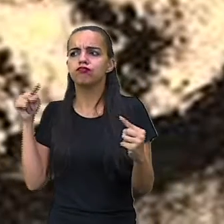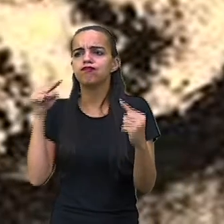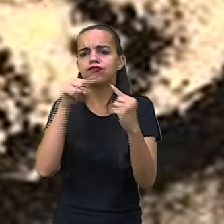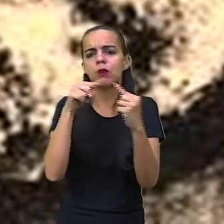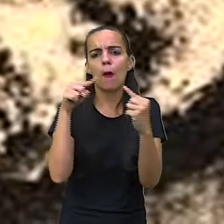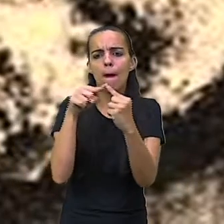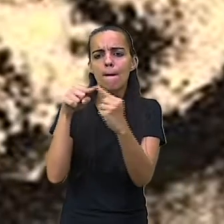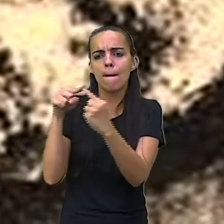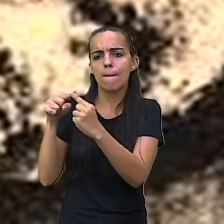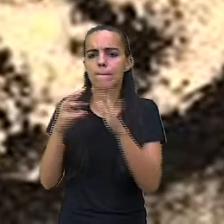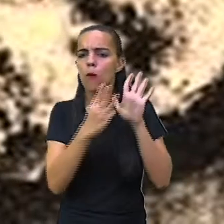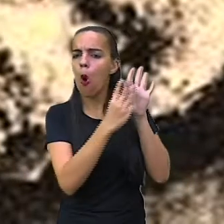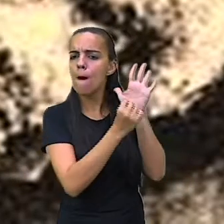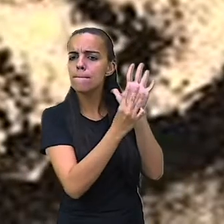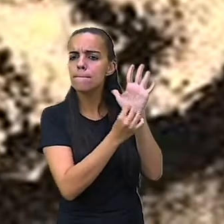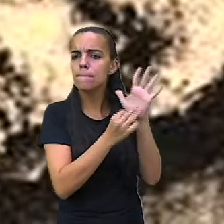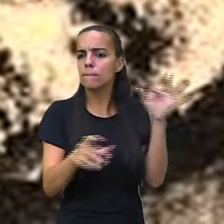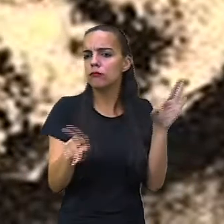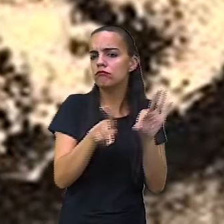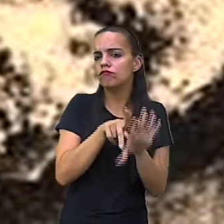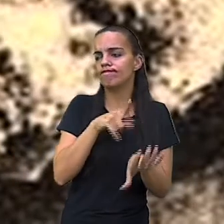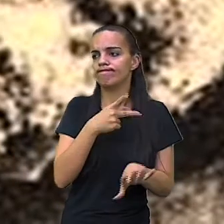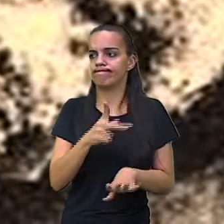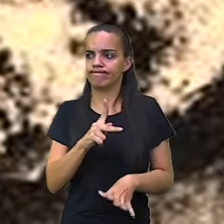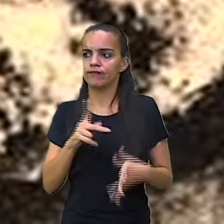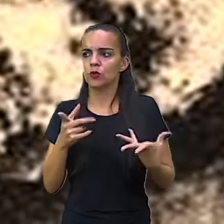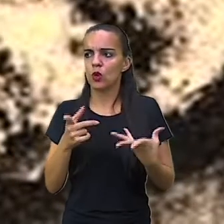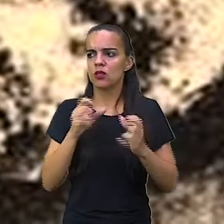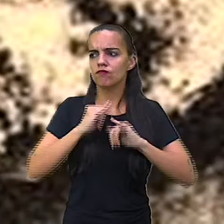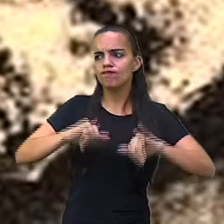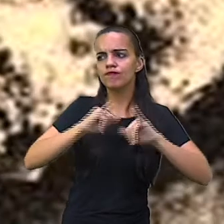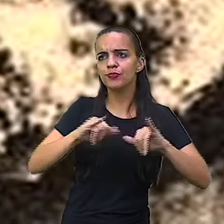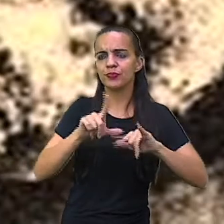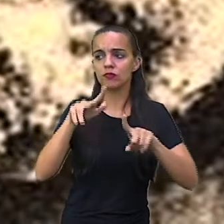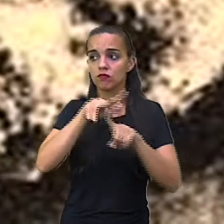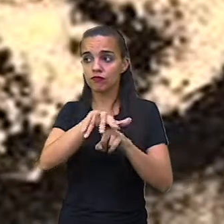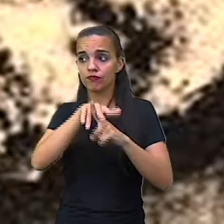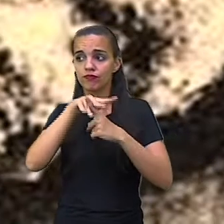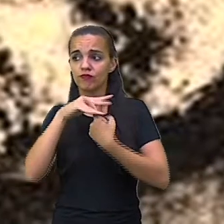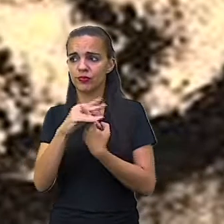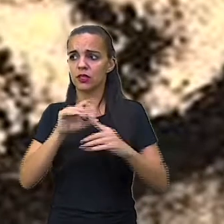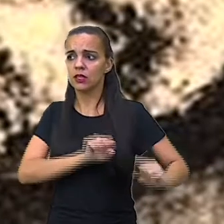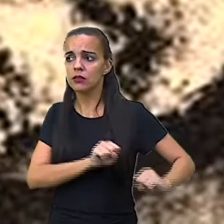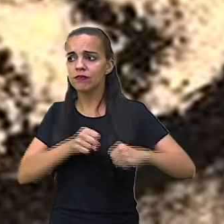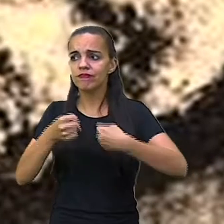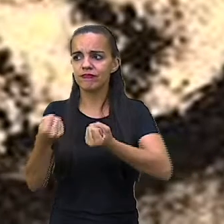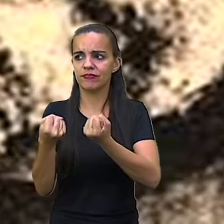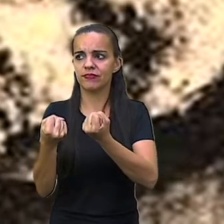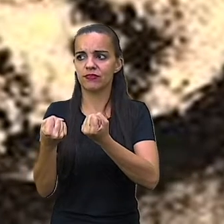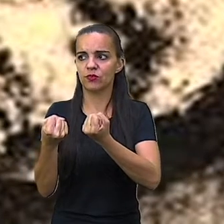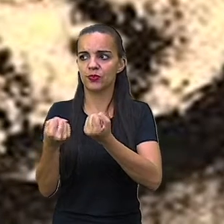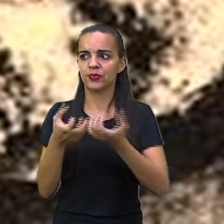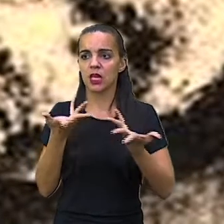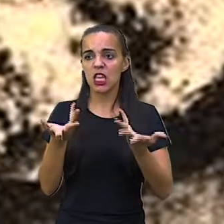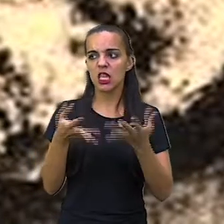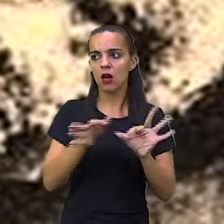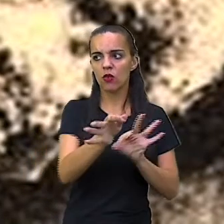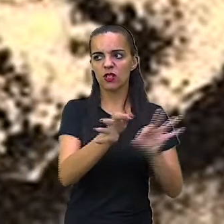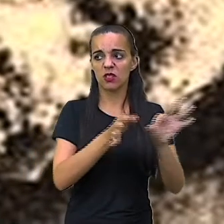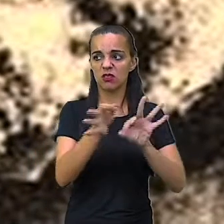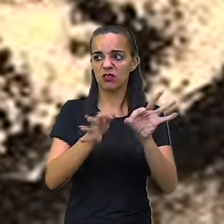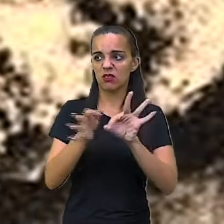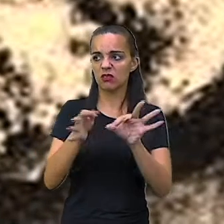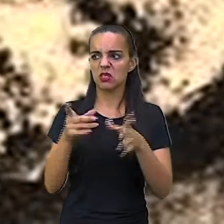empregados para conquistar seus objetivos. Os socialistas defendem que é preciso organizar o